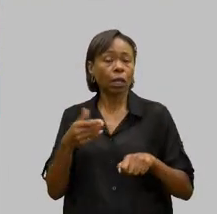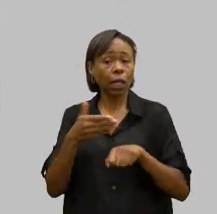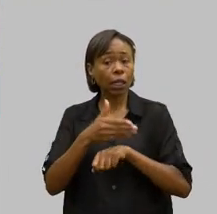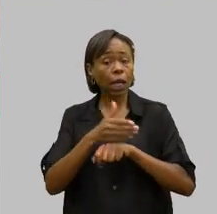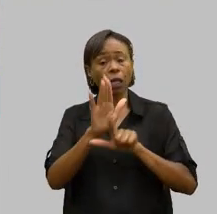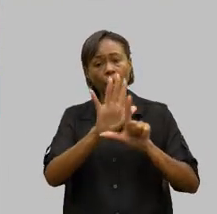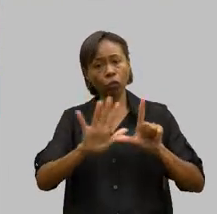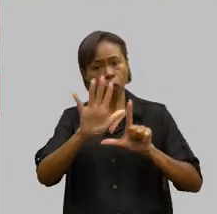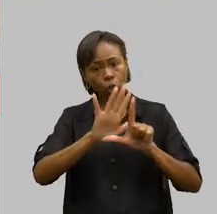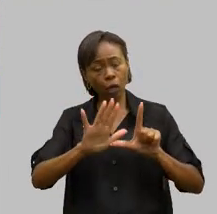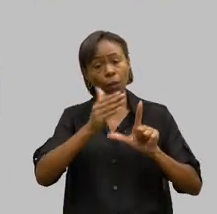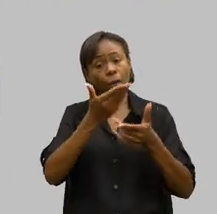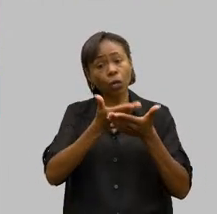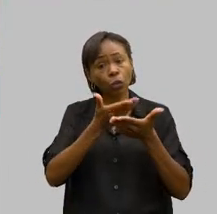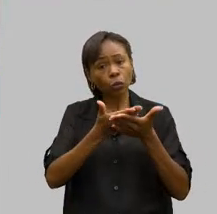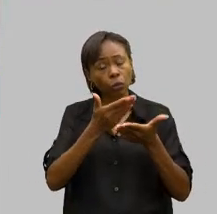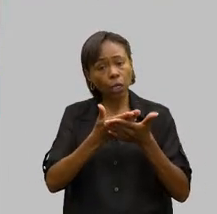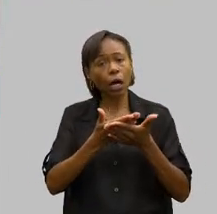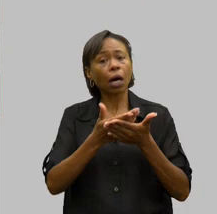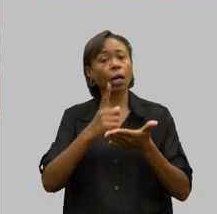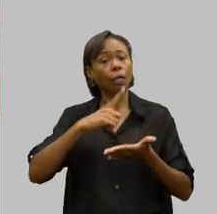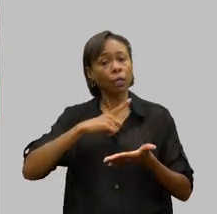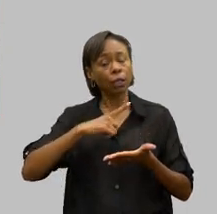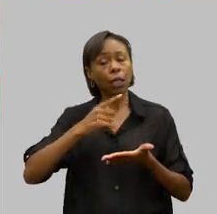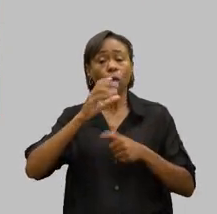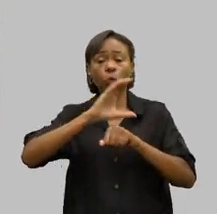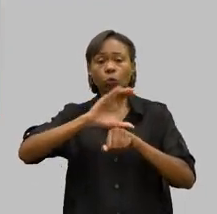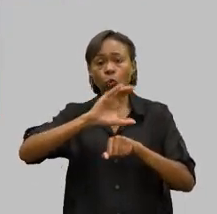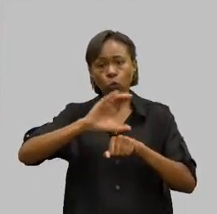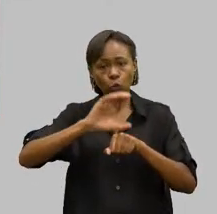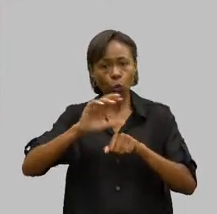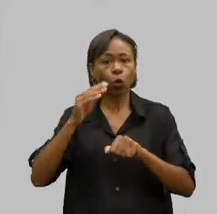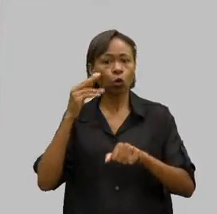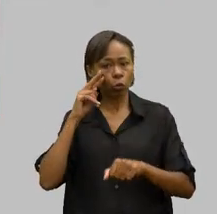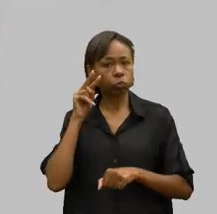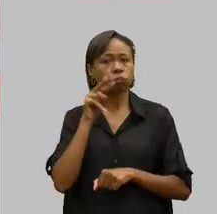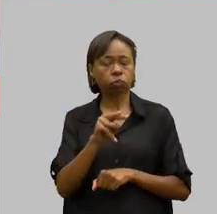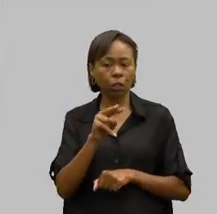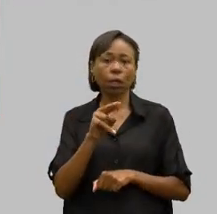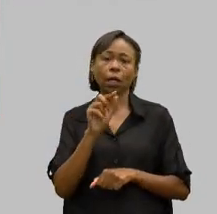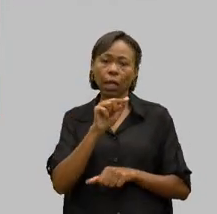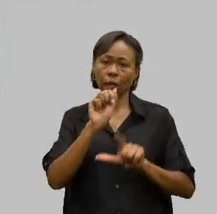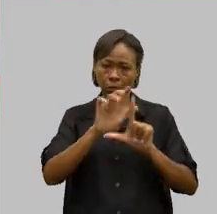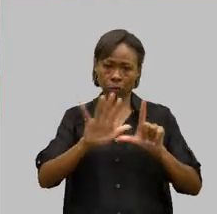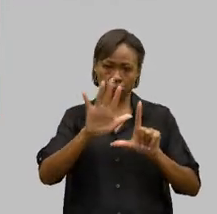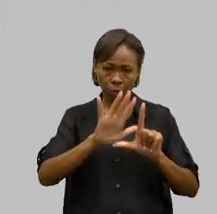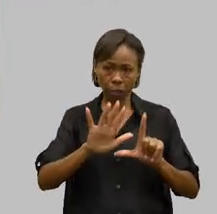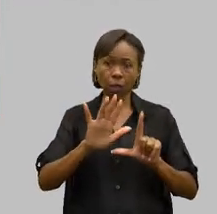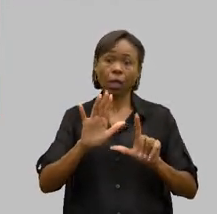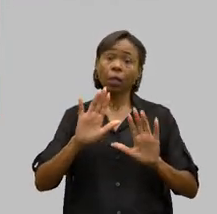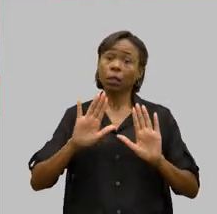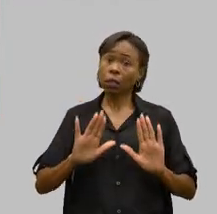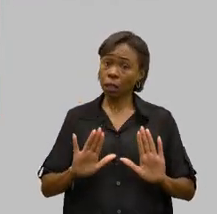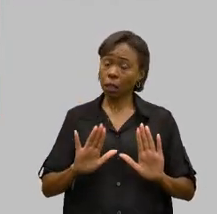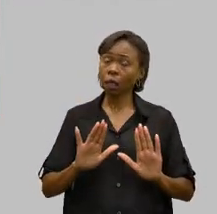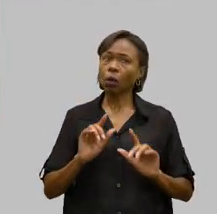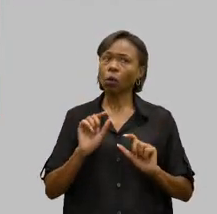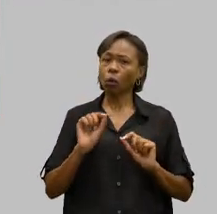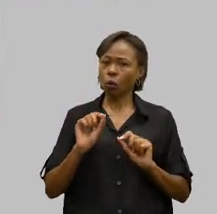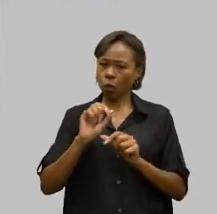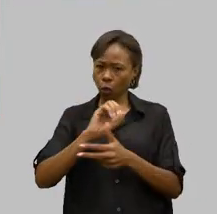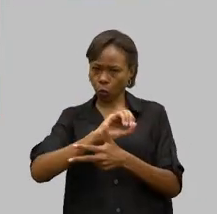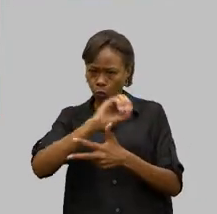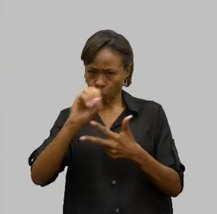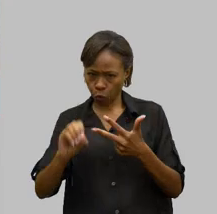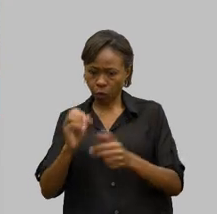para que possam estudar e ter acesso aos cursos que lá têm também. Então, são as aulas que lá possuem. Então, após a aplicação do simulado,